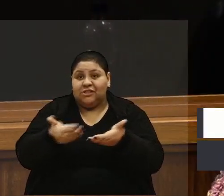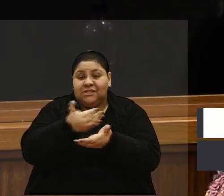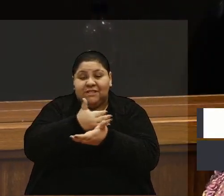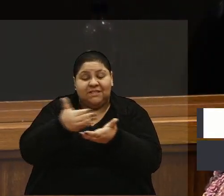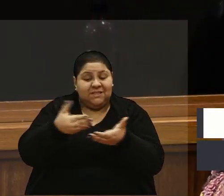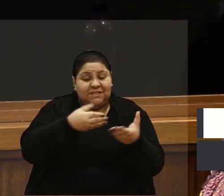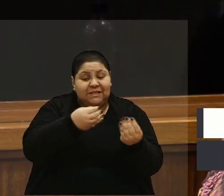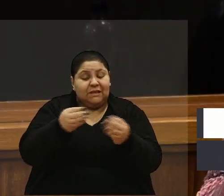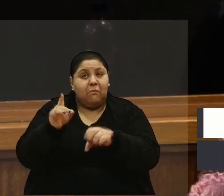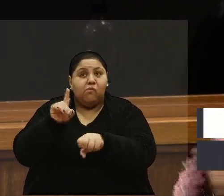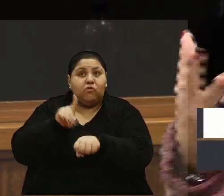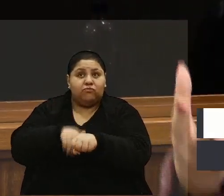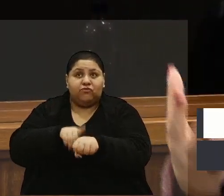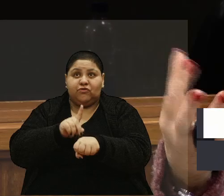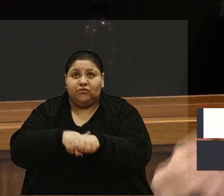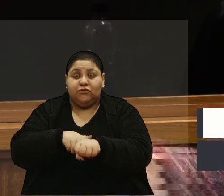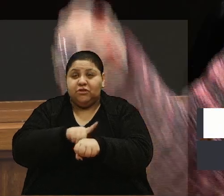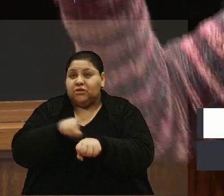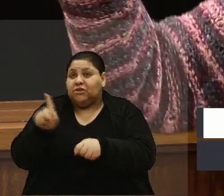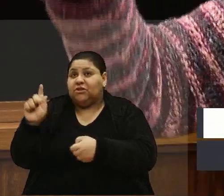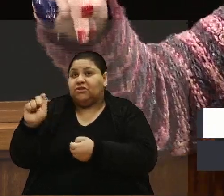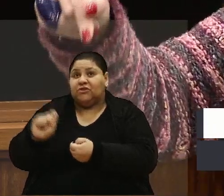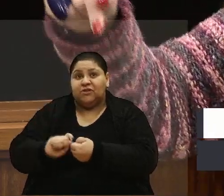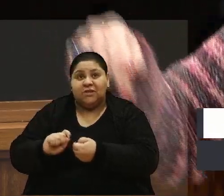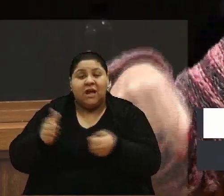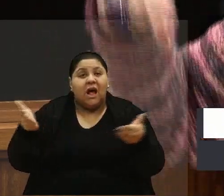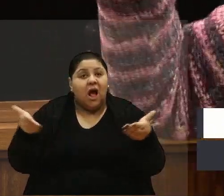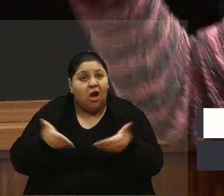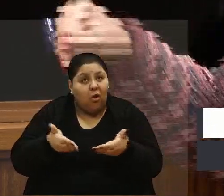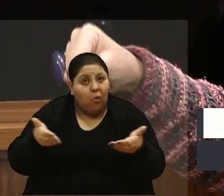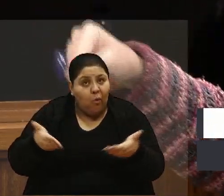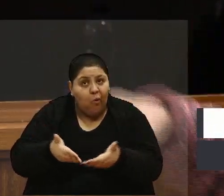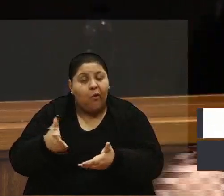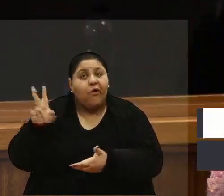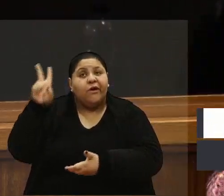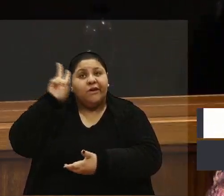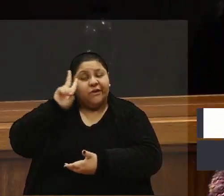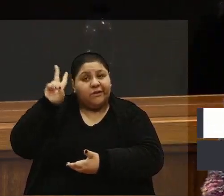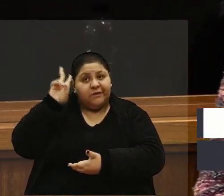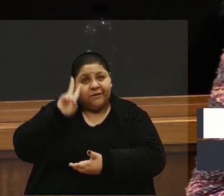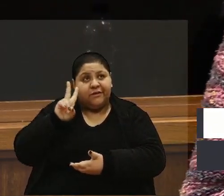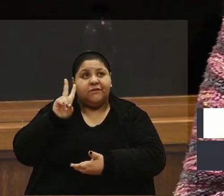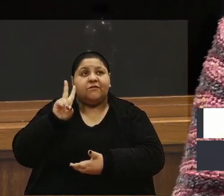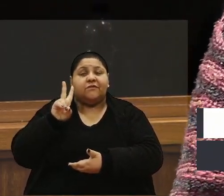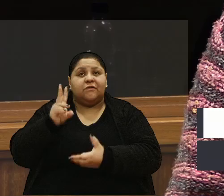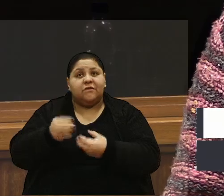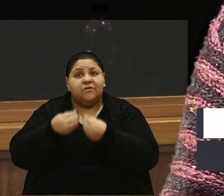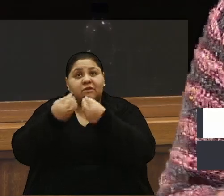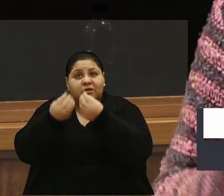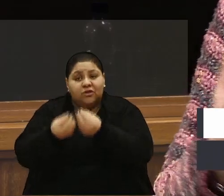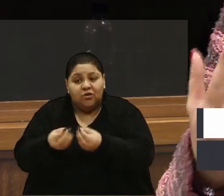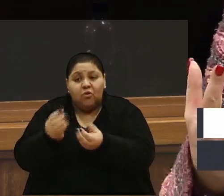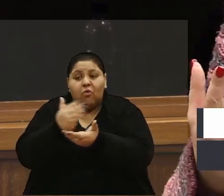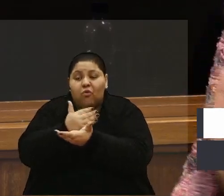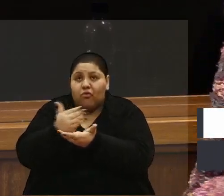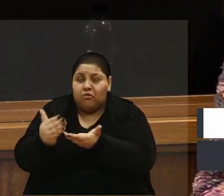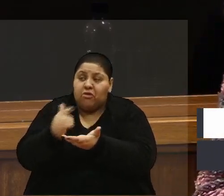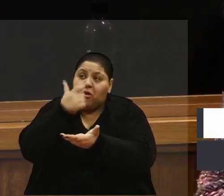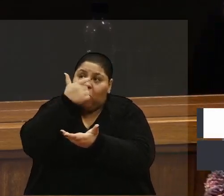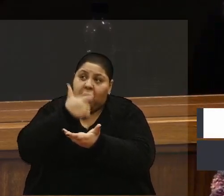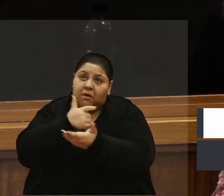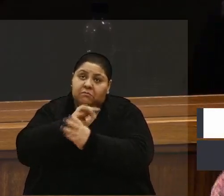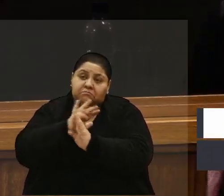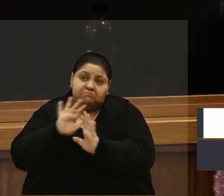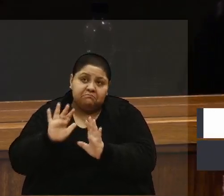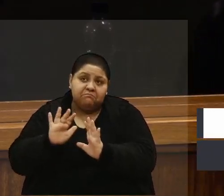muito tempo, e não foi feito agora. Segunda-feira foi dada a ordem de início, e parece